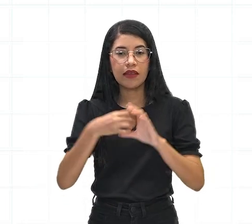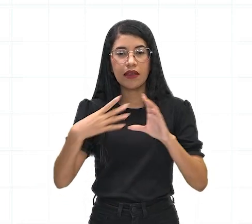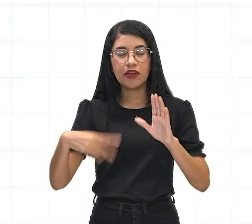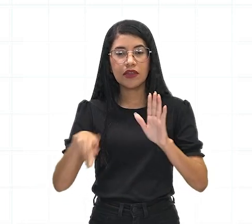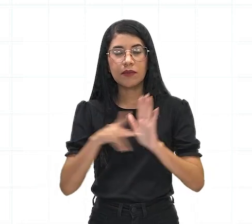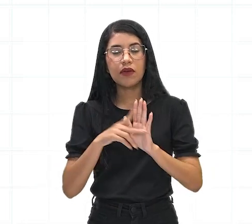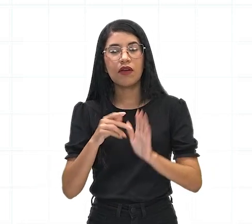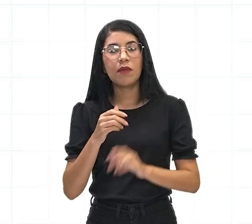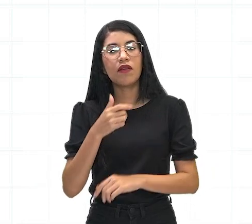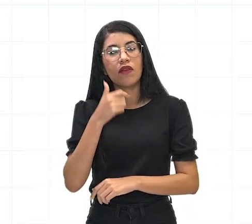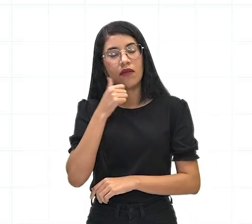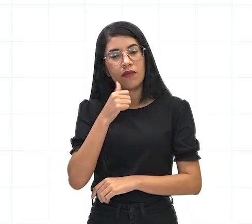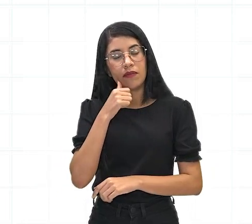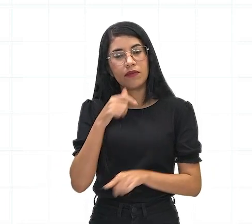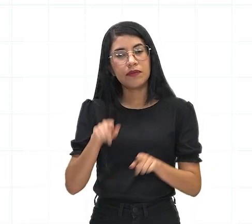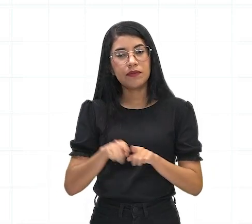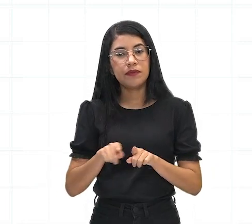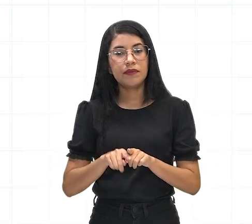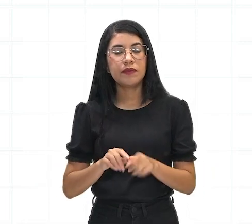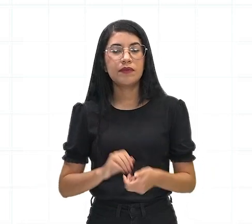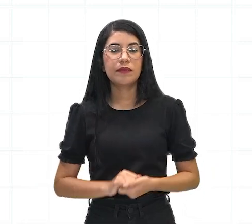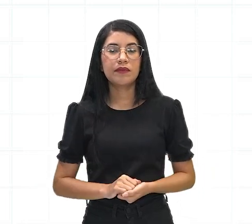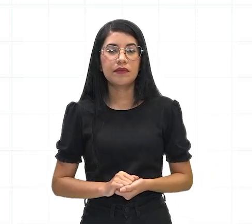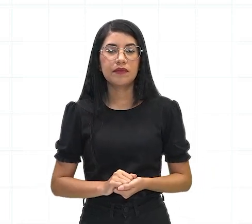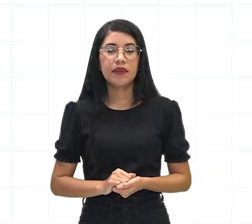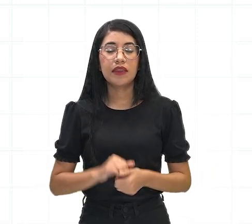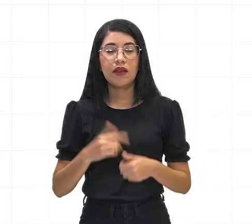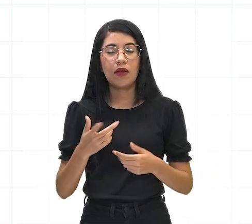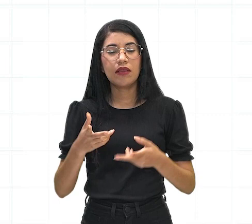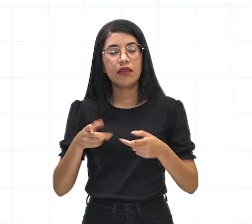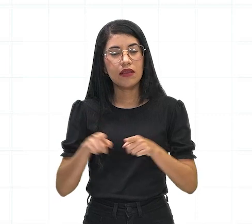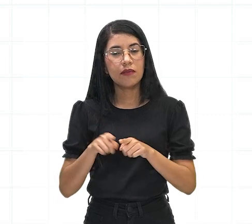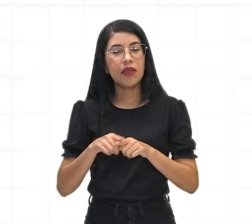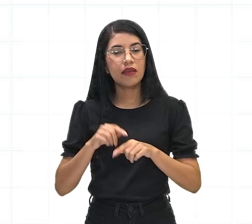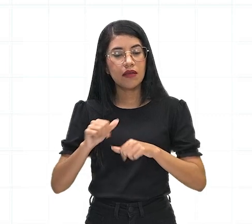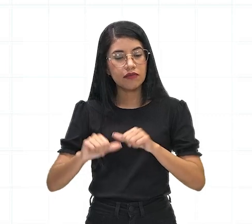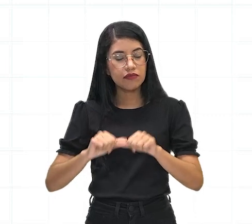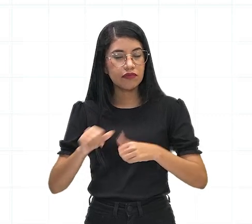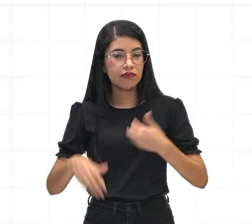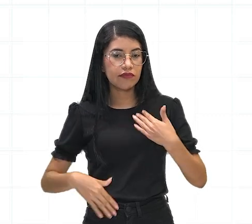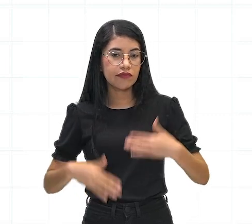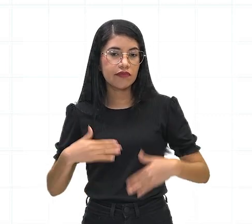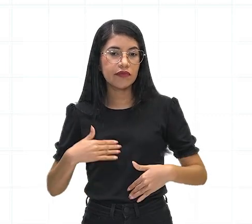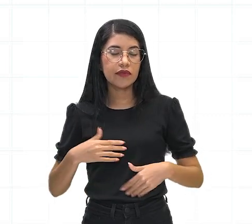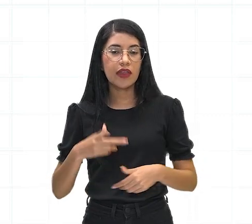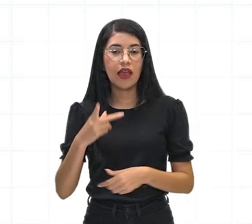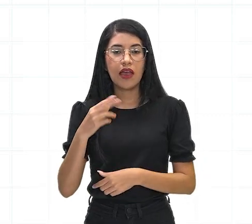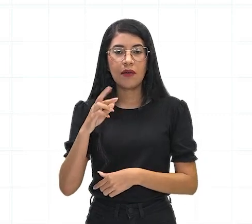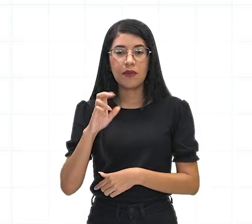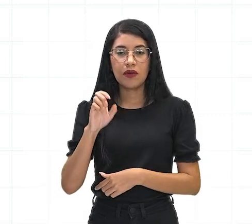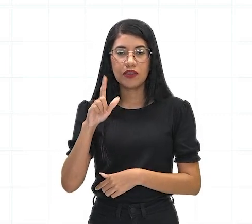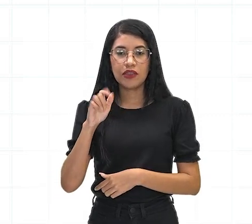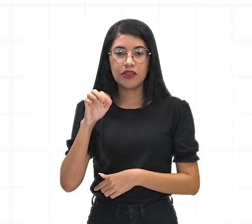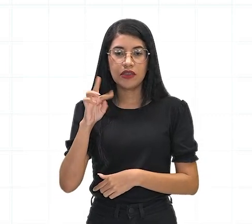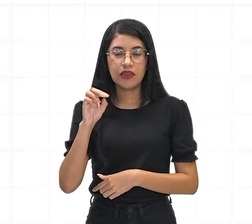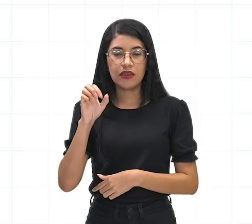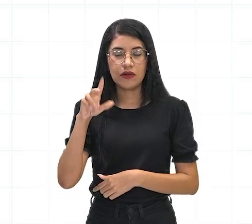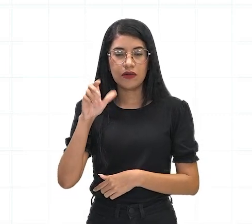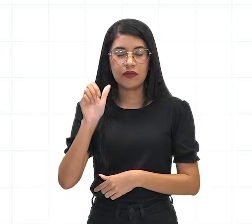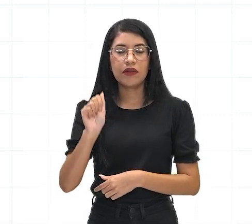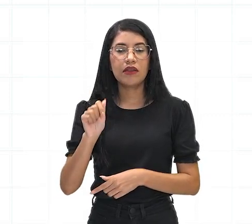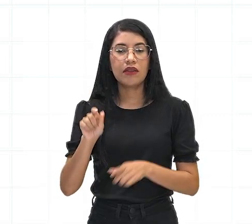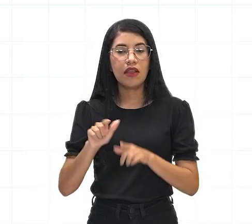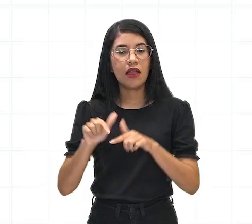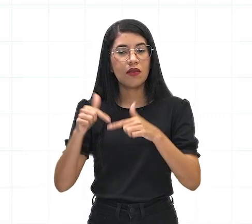das características secundárias femininas, também aí as mudanças que o corpo passa, né? No caso da progesterona,